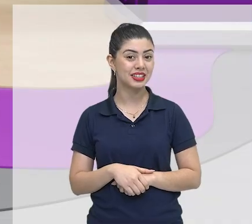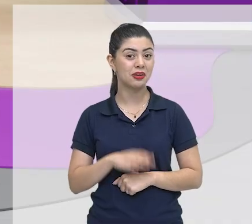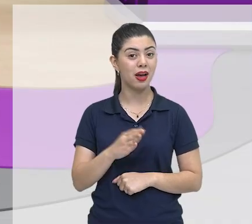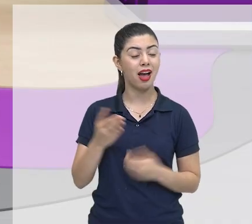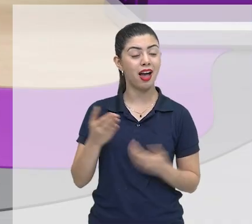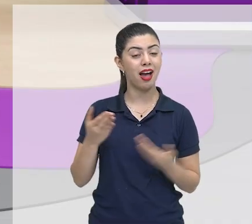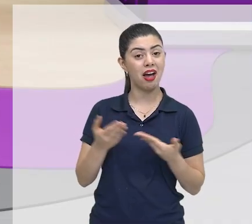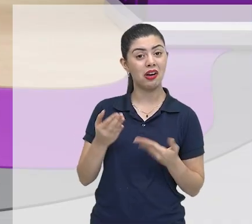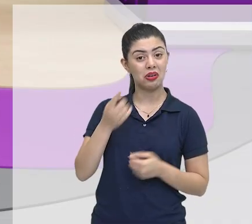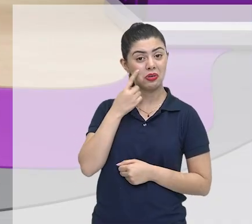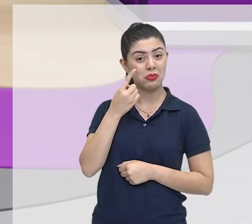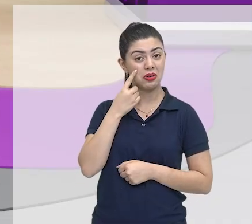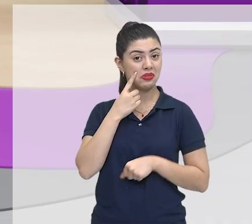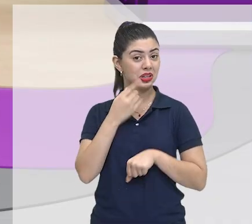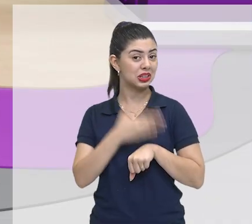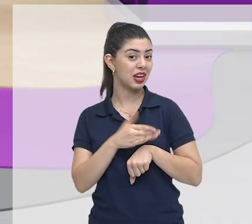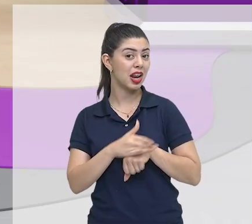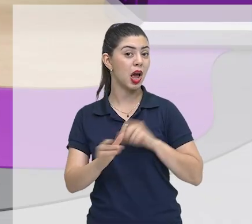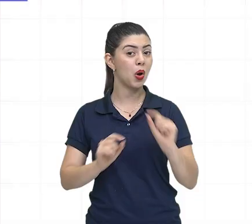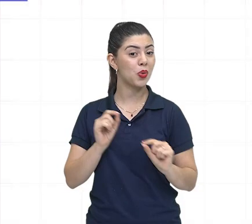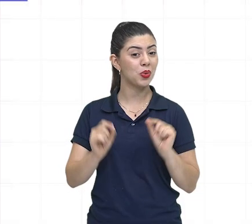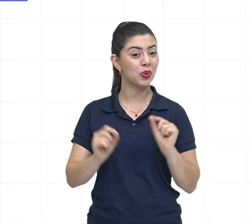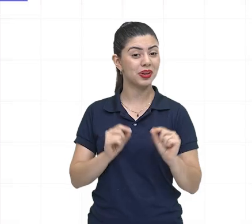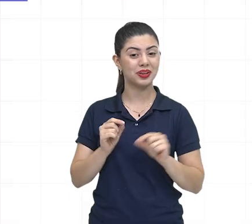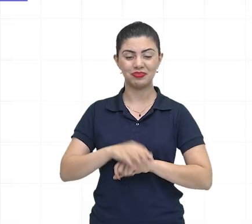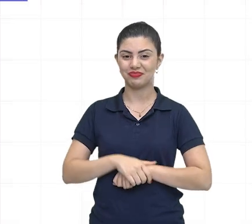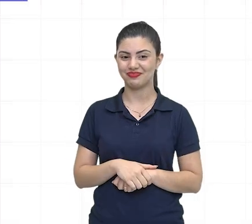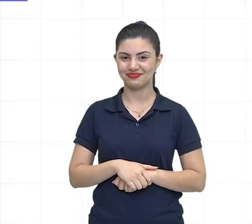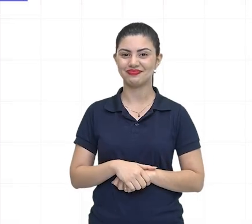Vejamos o que temos no nosso exercitar.